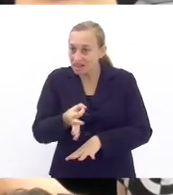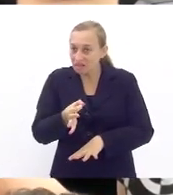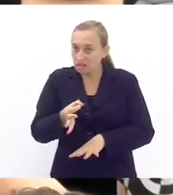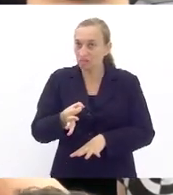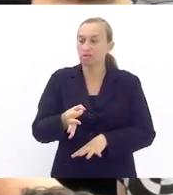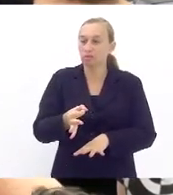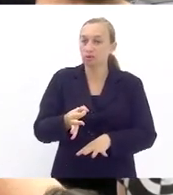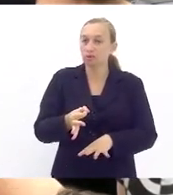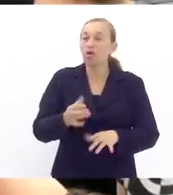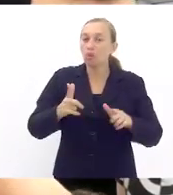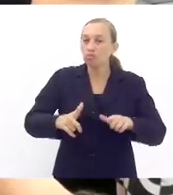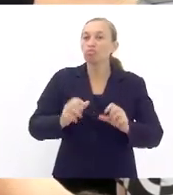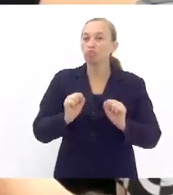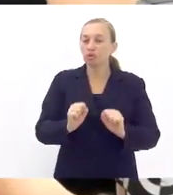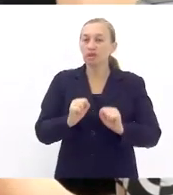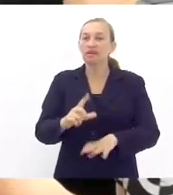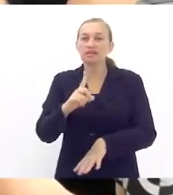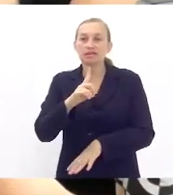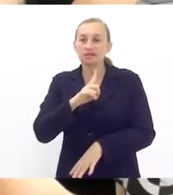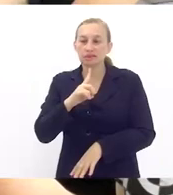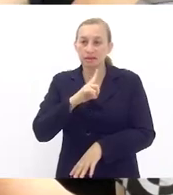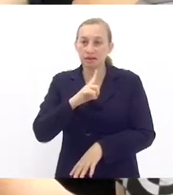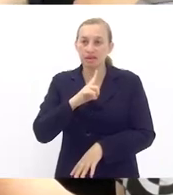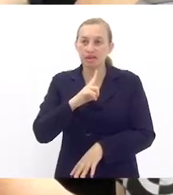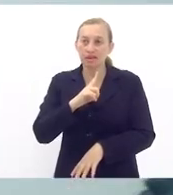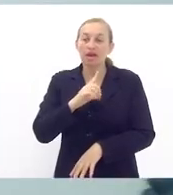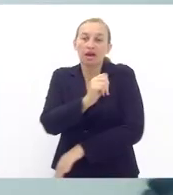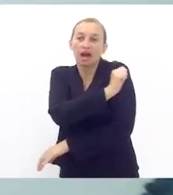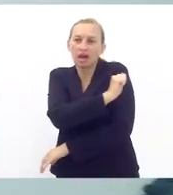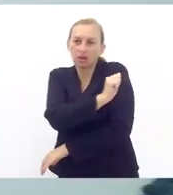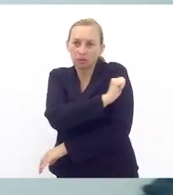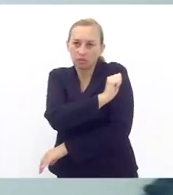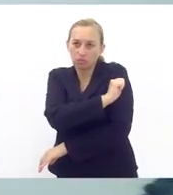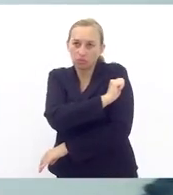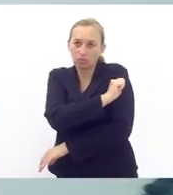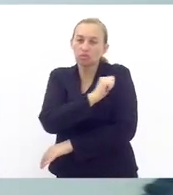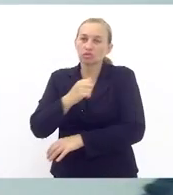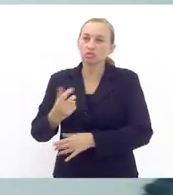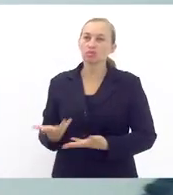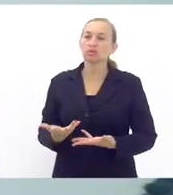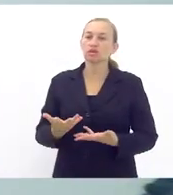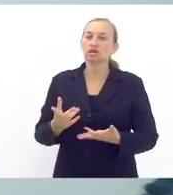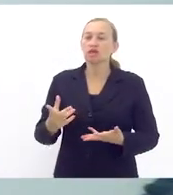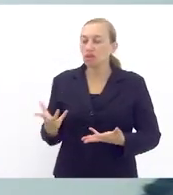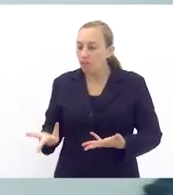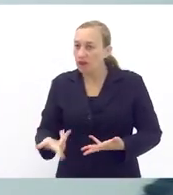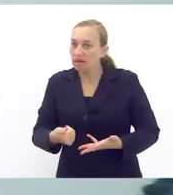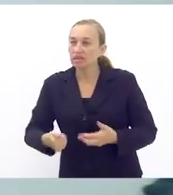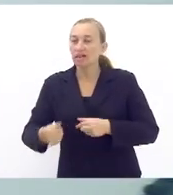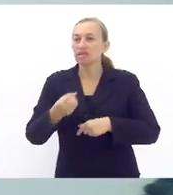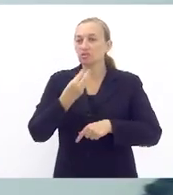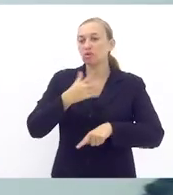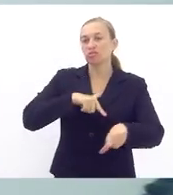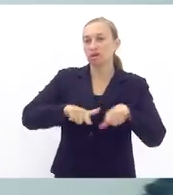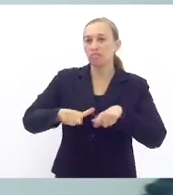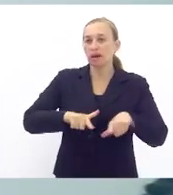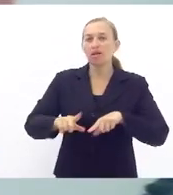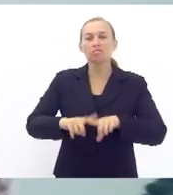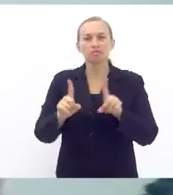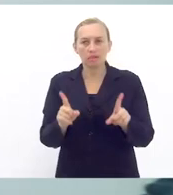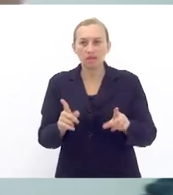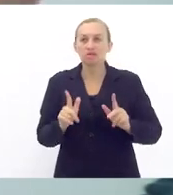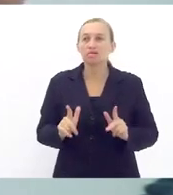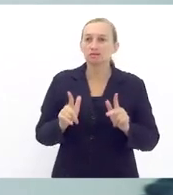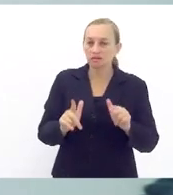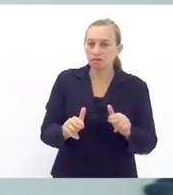onde pudessem ter salas e teatros que a gente pudesse manter com qualidade as atividades mas da mesma